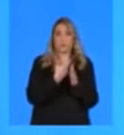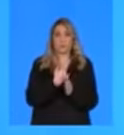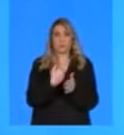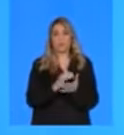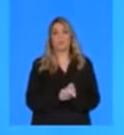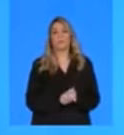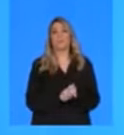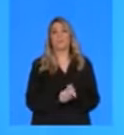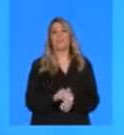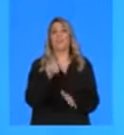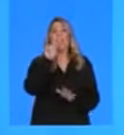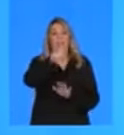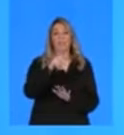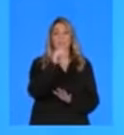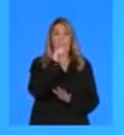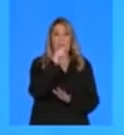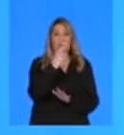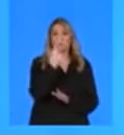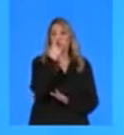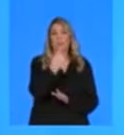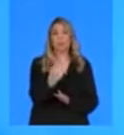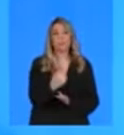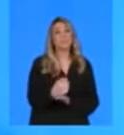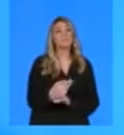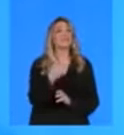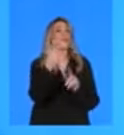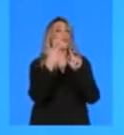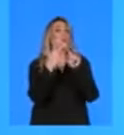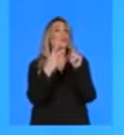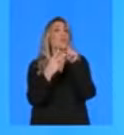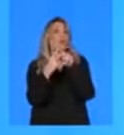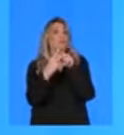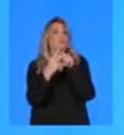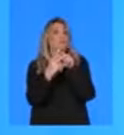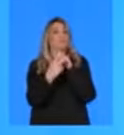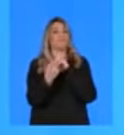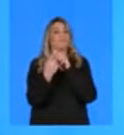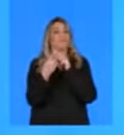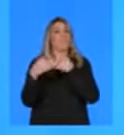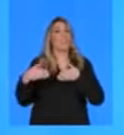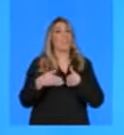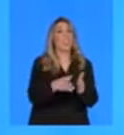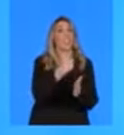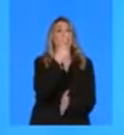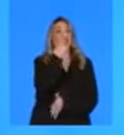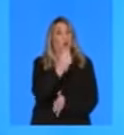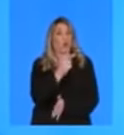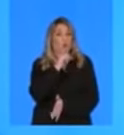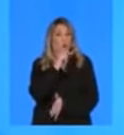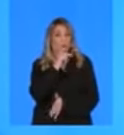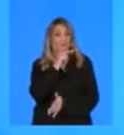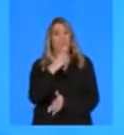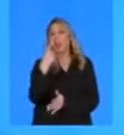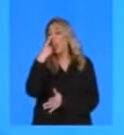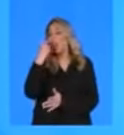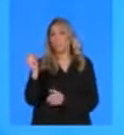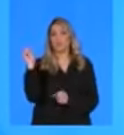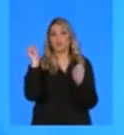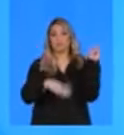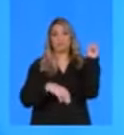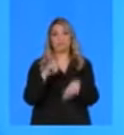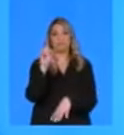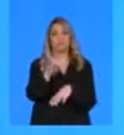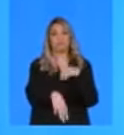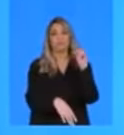olha essas águas são poluídas por duas razões pelo esgoto e pelo lixo e esse lixo eh muitas